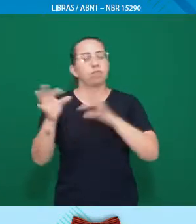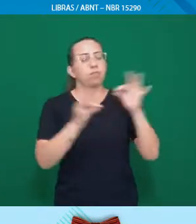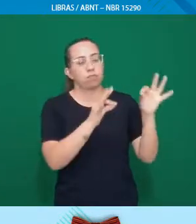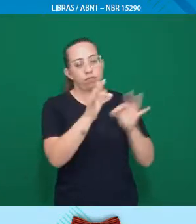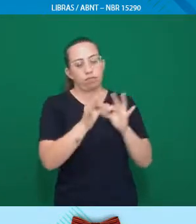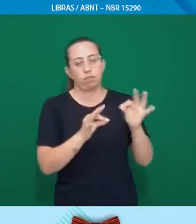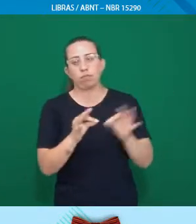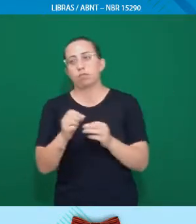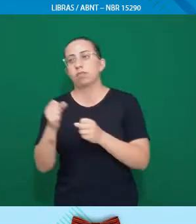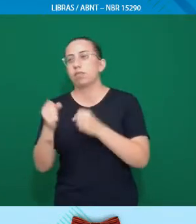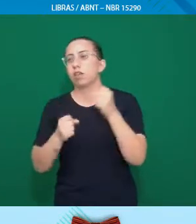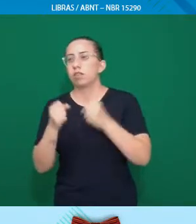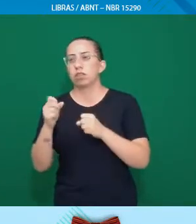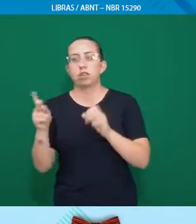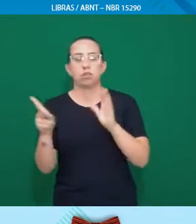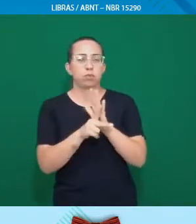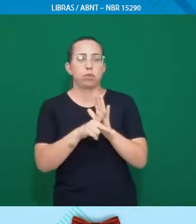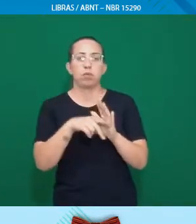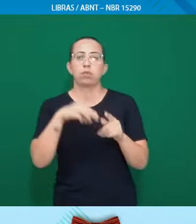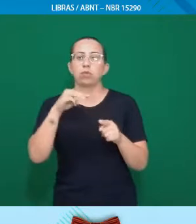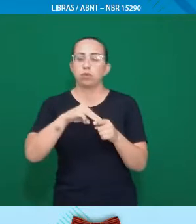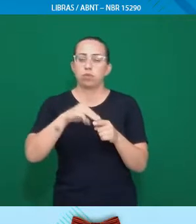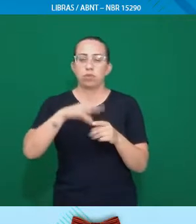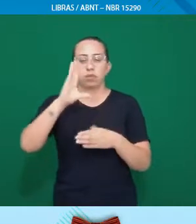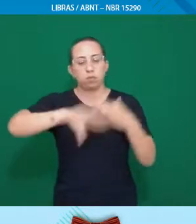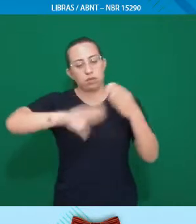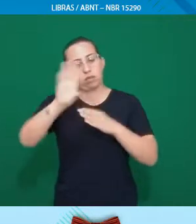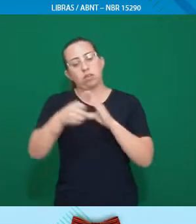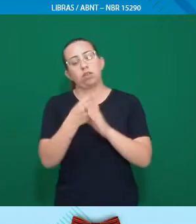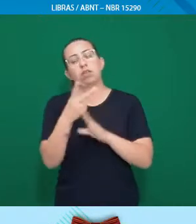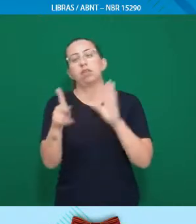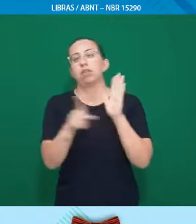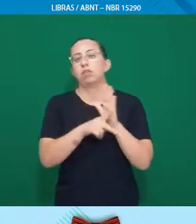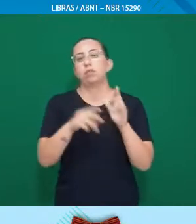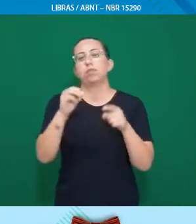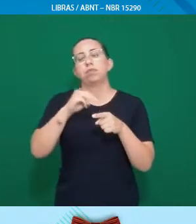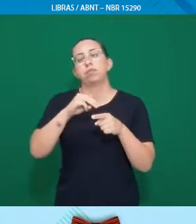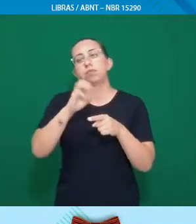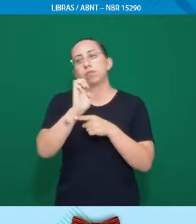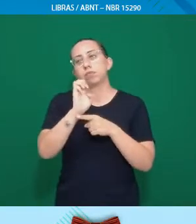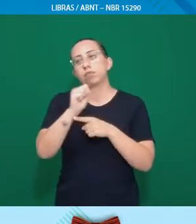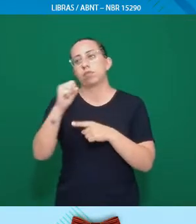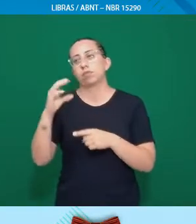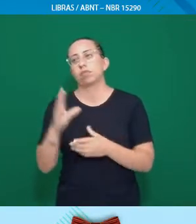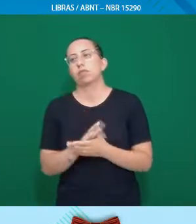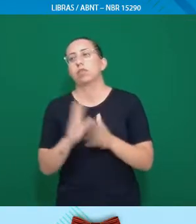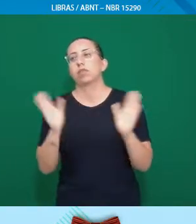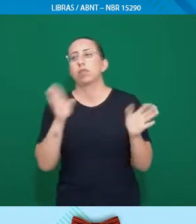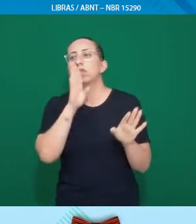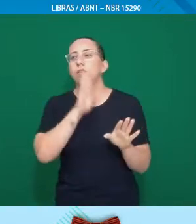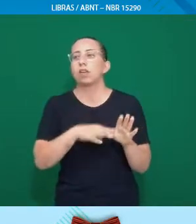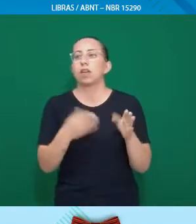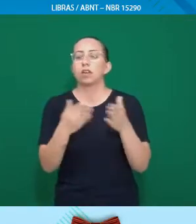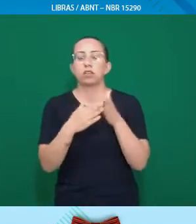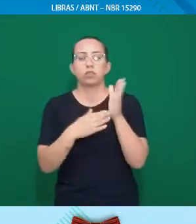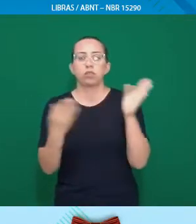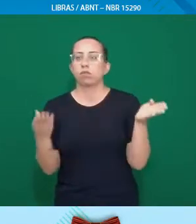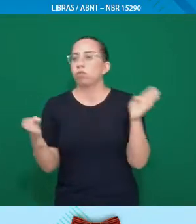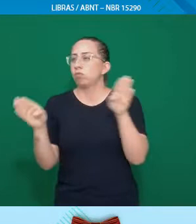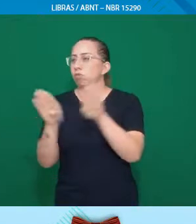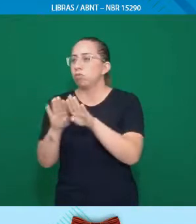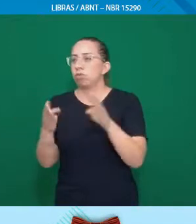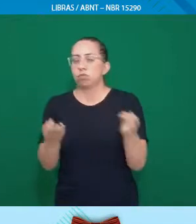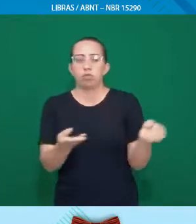veículos dos nossos municípios dos Ossos catarinenses que estavam parecendo naquele local então ouvir essa operação durante a tarde de hoje a todos estavam